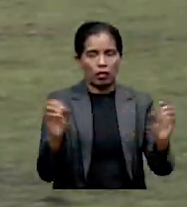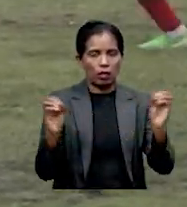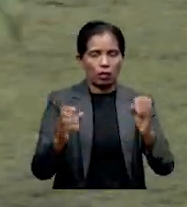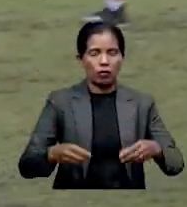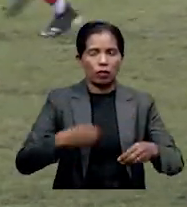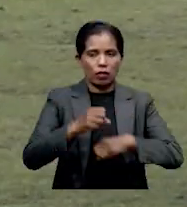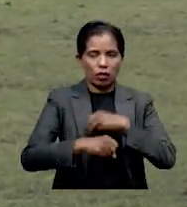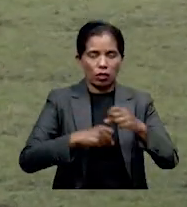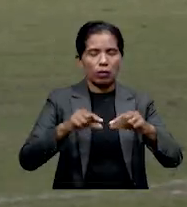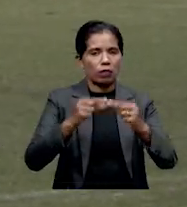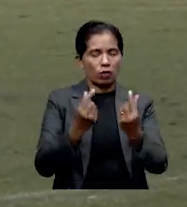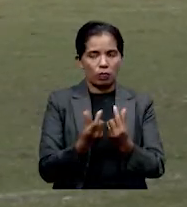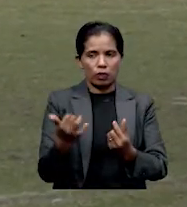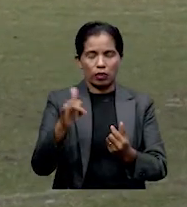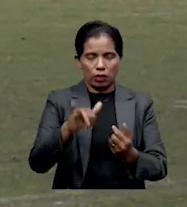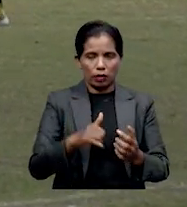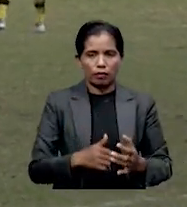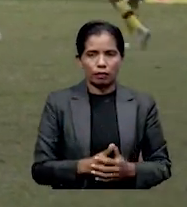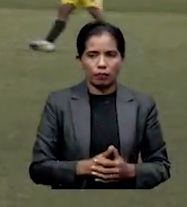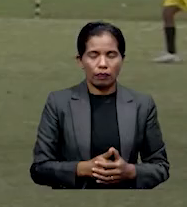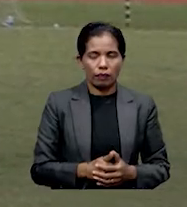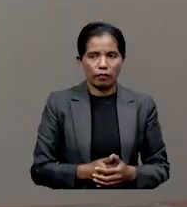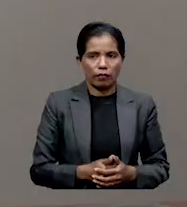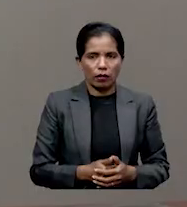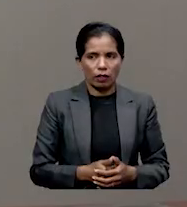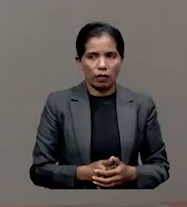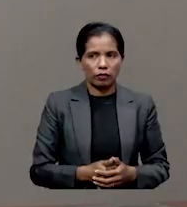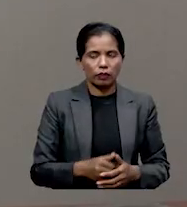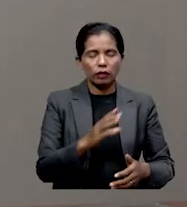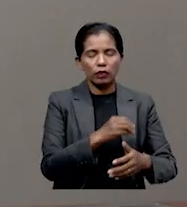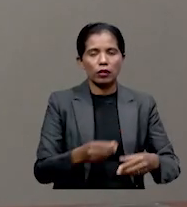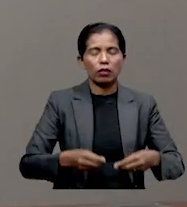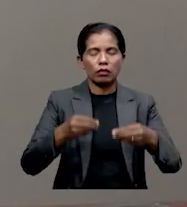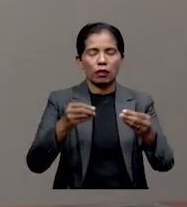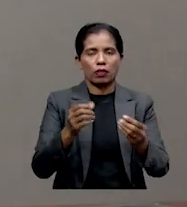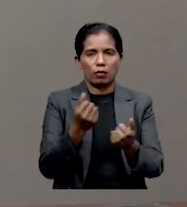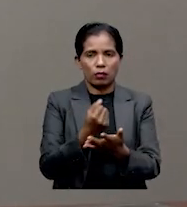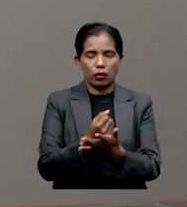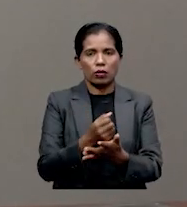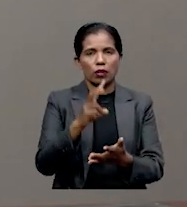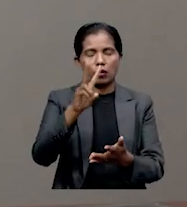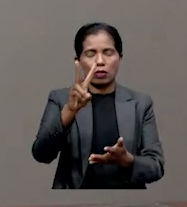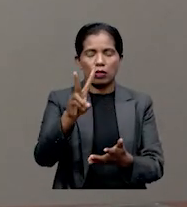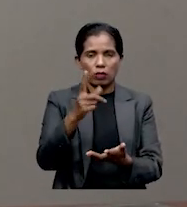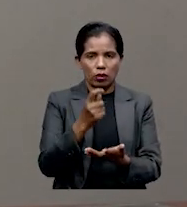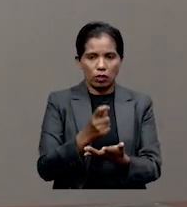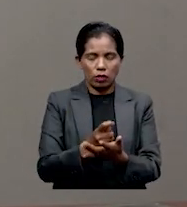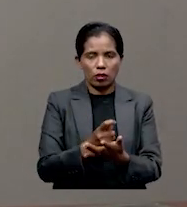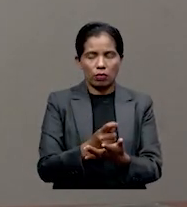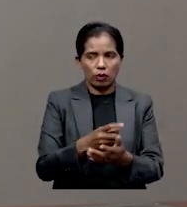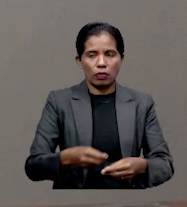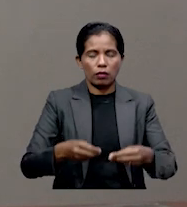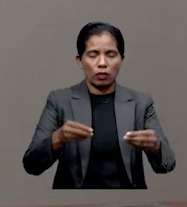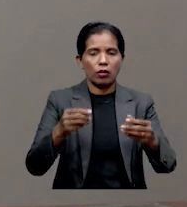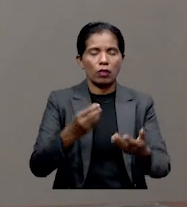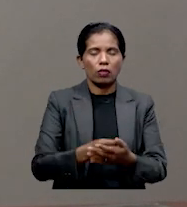foteros ba klube sira. Federação Futebol apoio 200.000 ba operacionais inclui subsidio ba klube